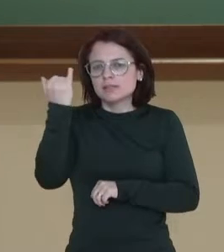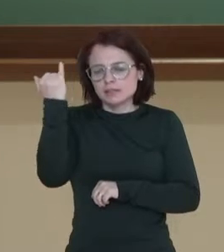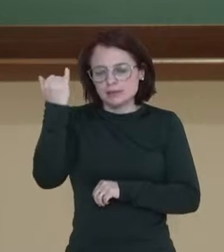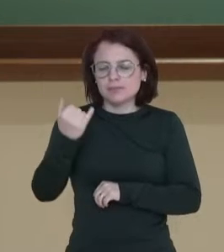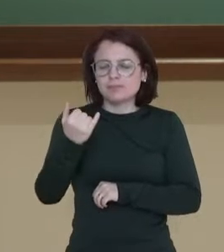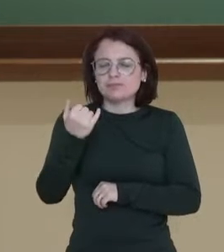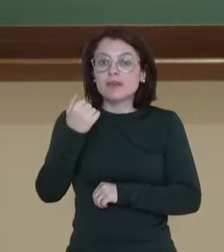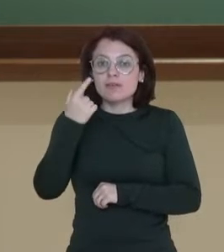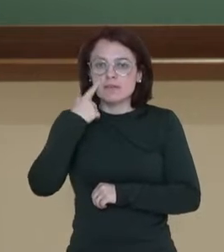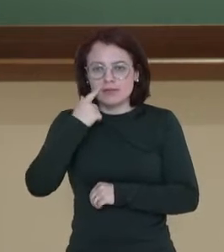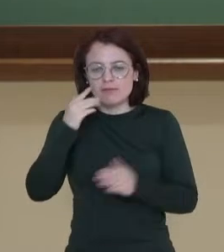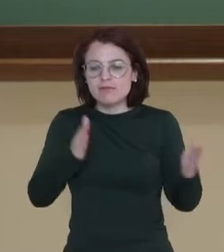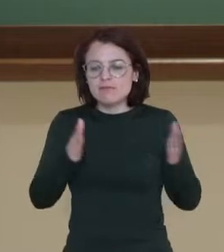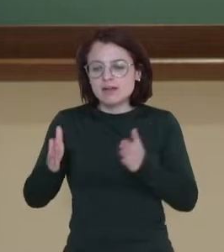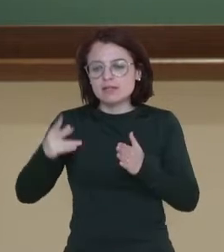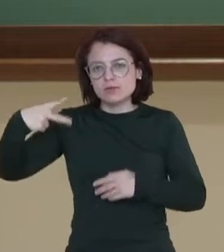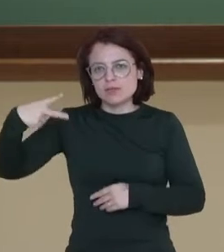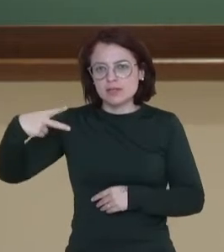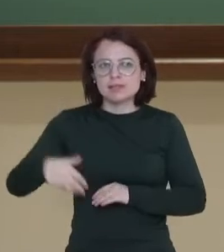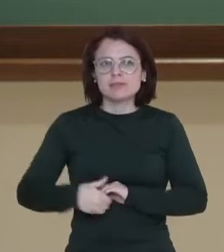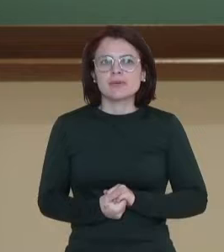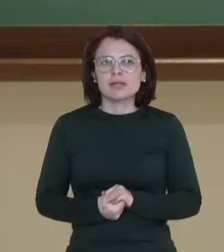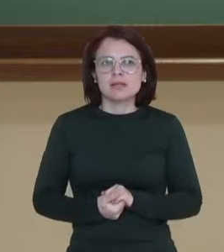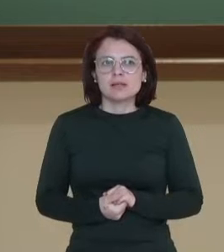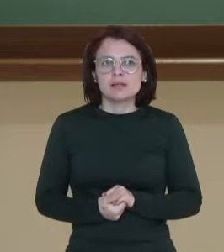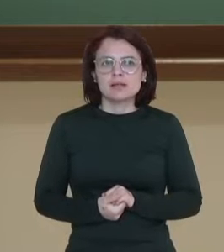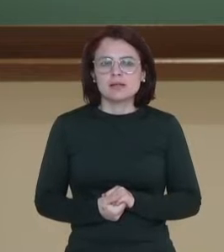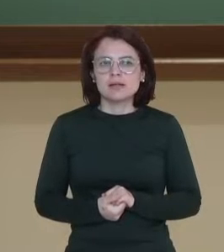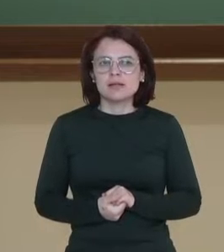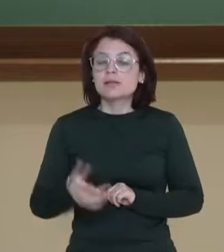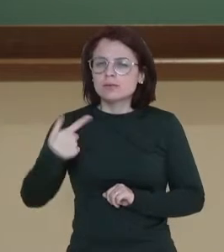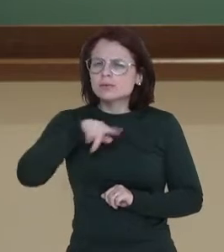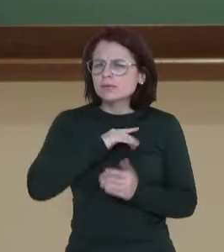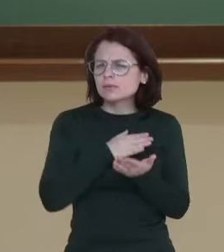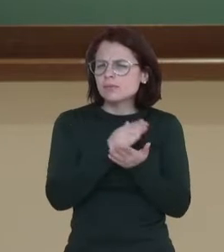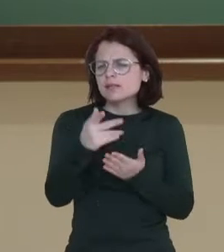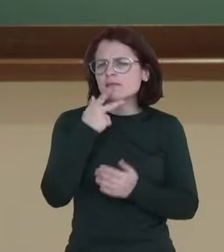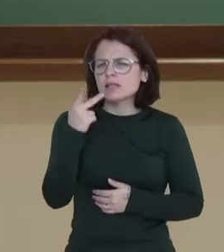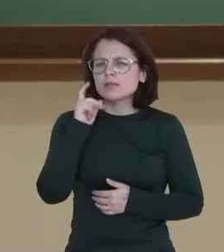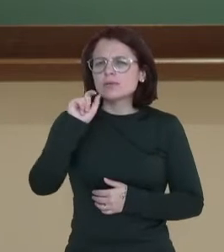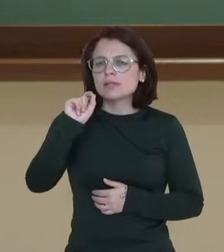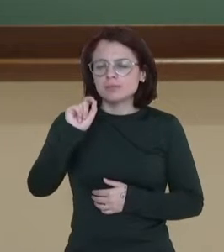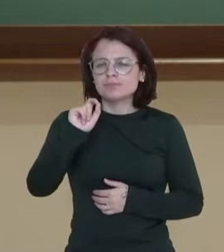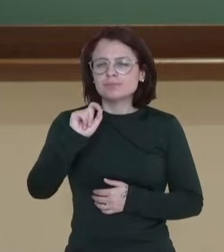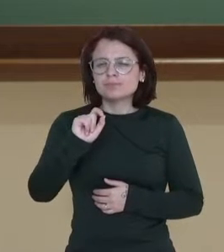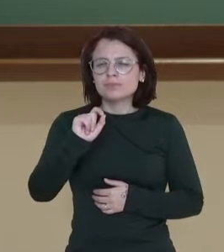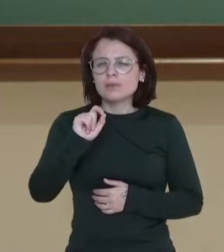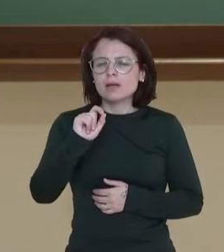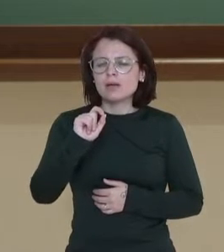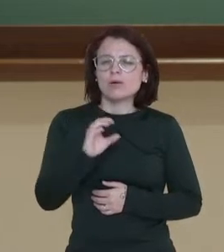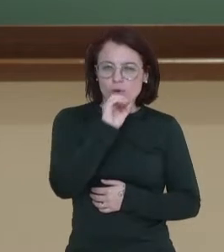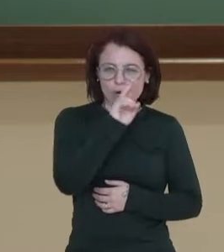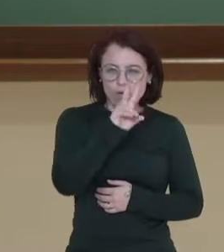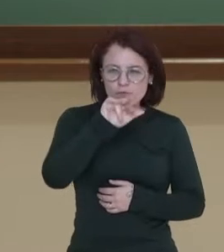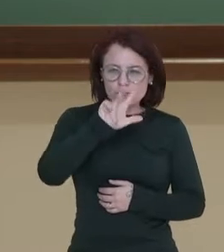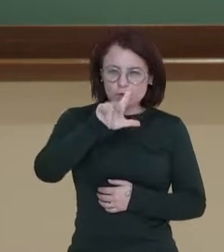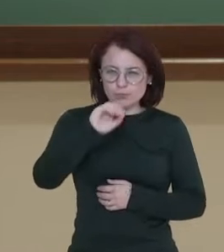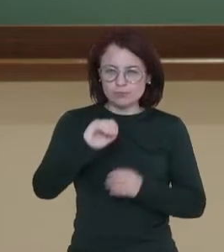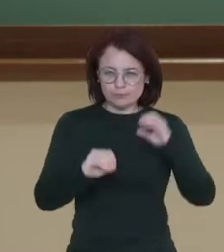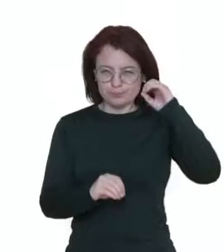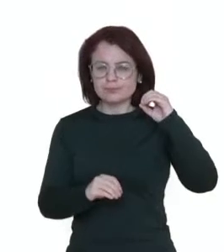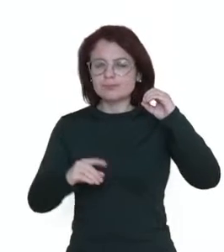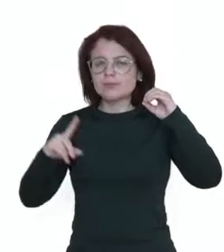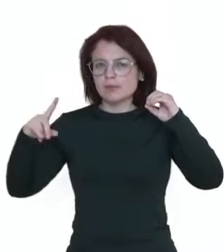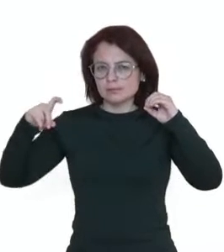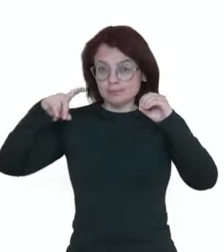do desenvolvimento embrionário. Então a gente começa falando sobre a fecundação. O que é a fecundação, né? Que é o termo